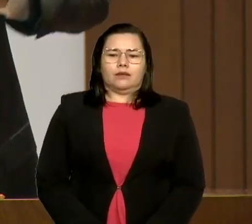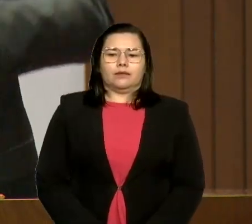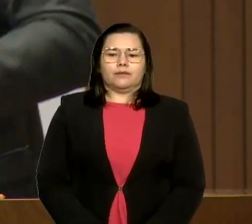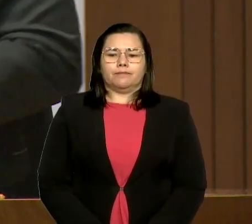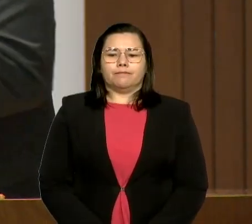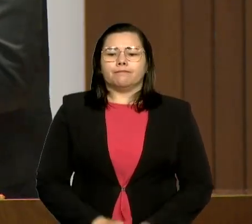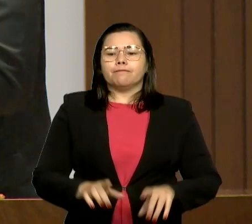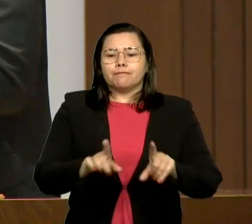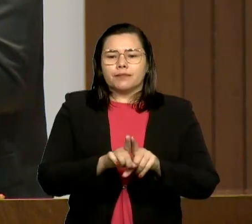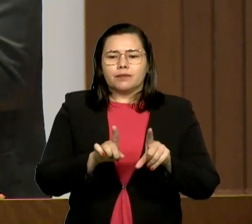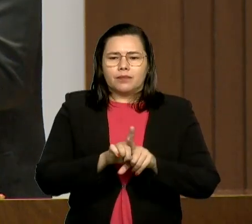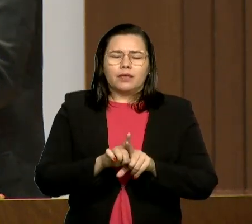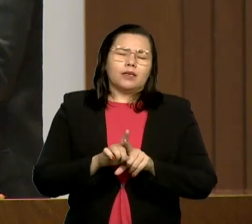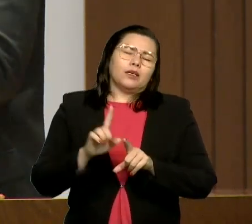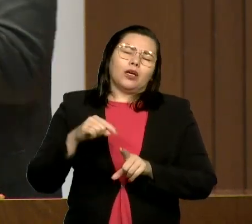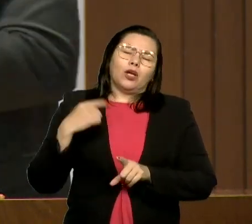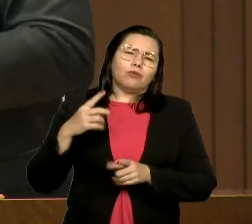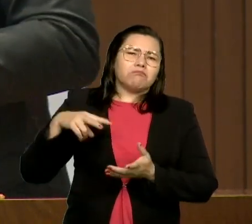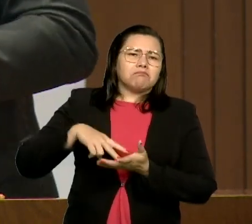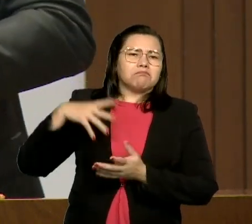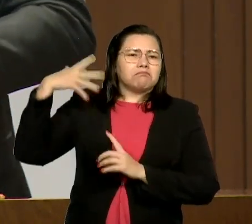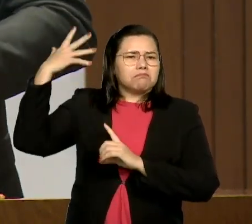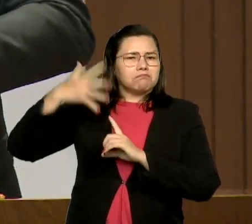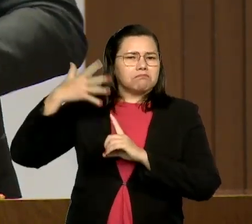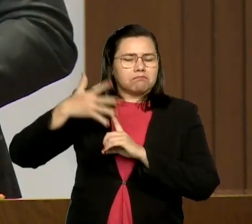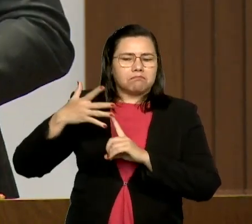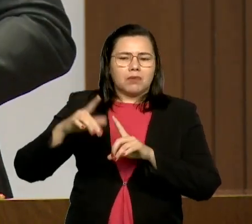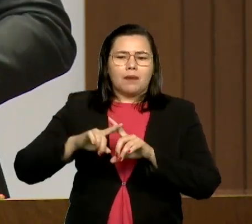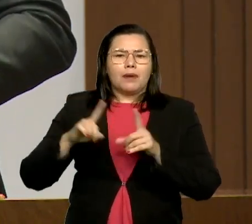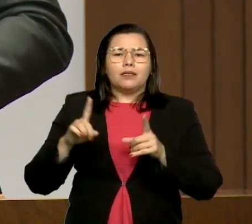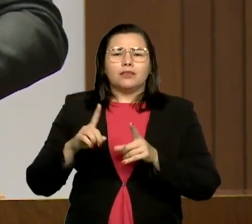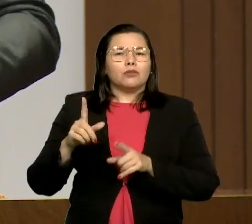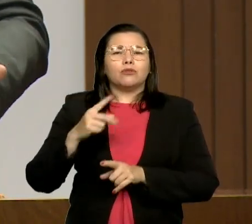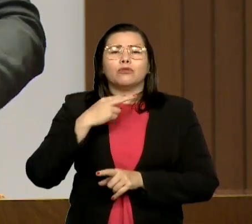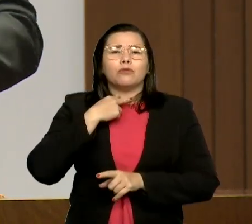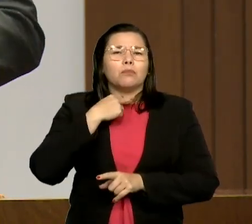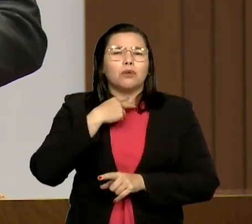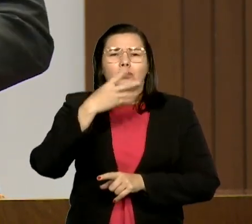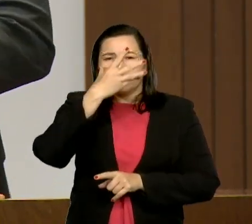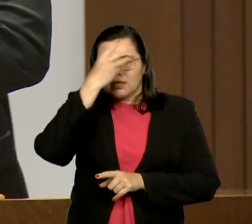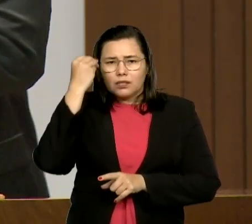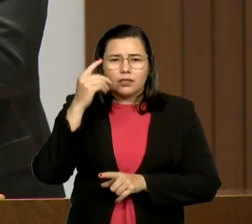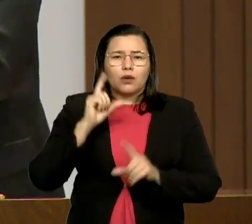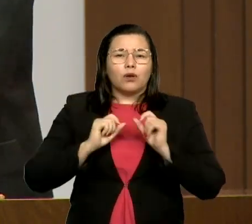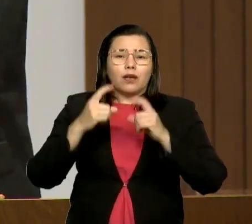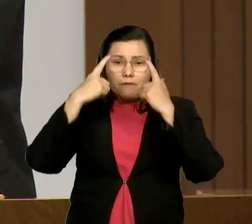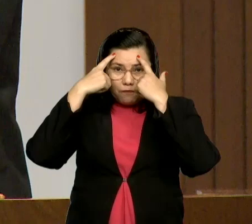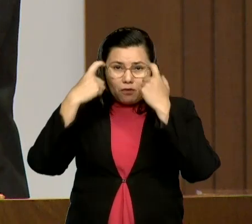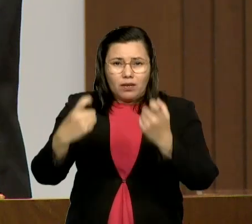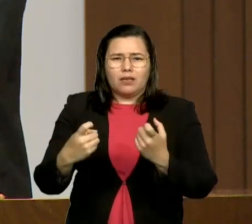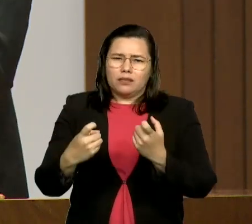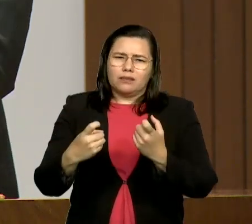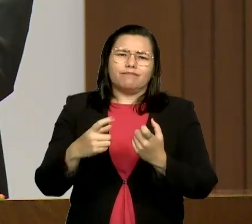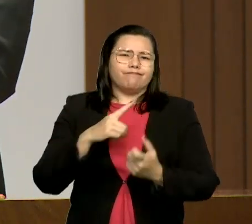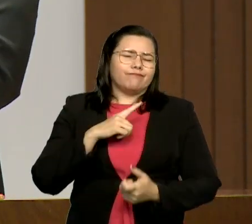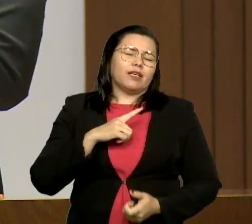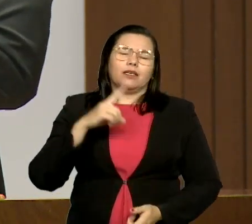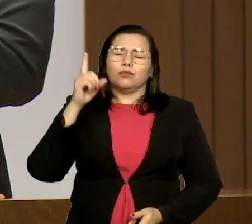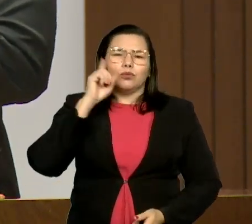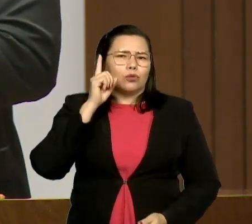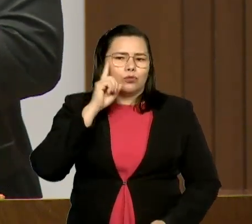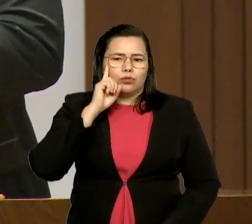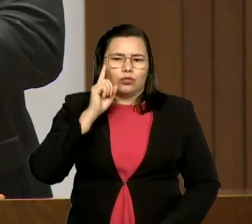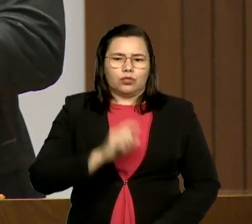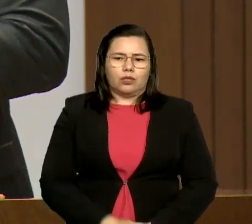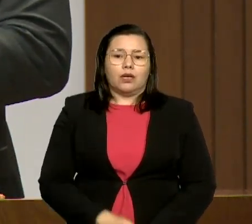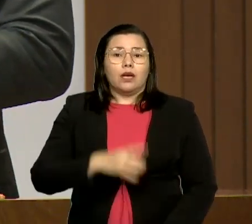de repercussão, mas não pode esquecer que a violência, a opressão está no dia a dia. E quando a deputada